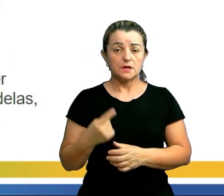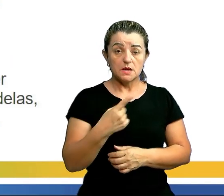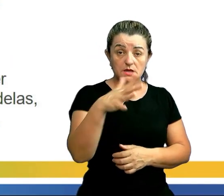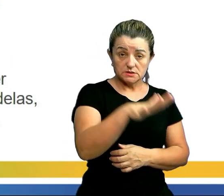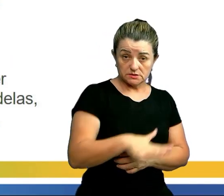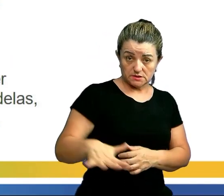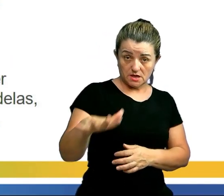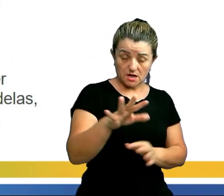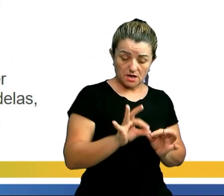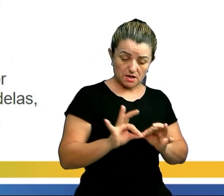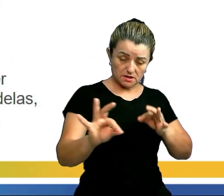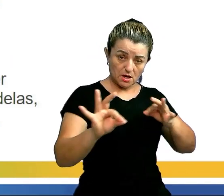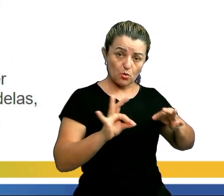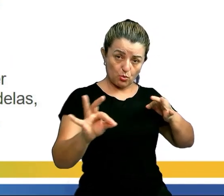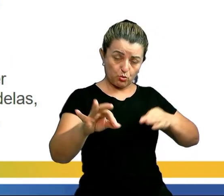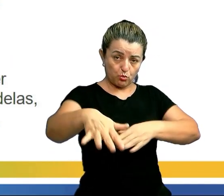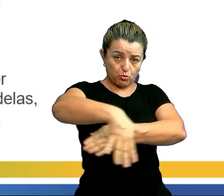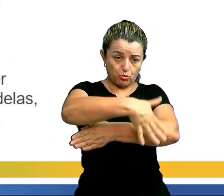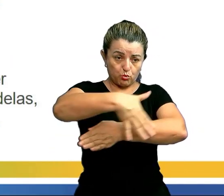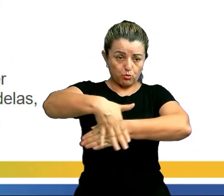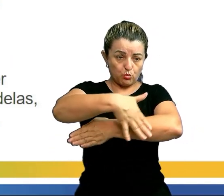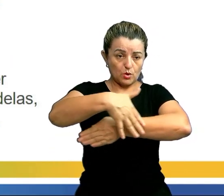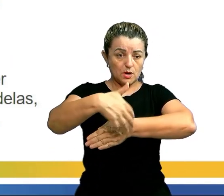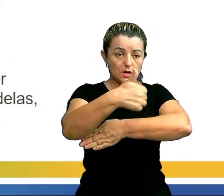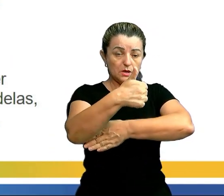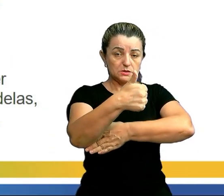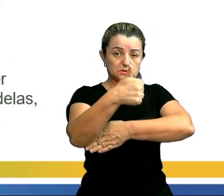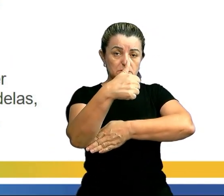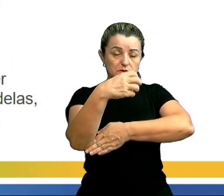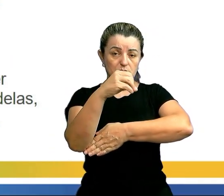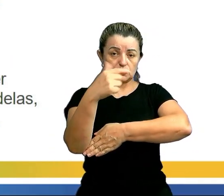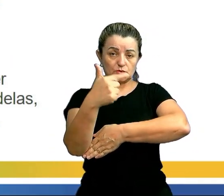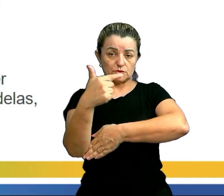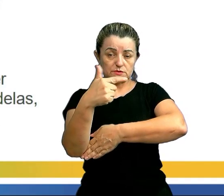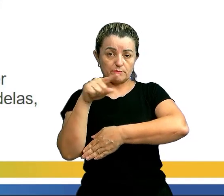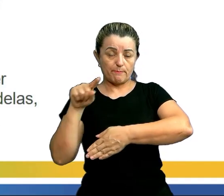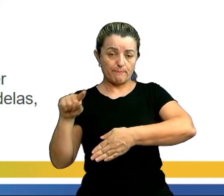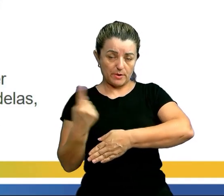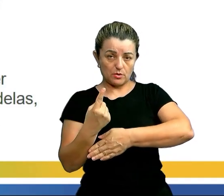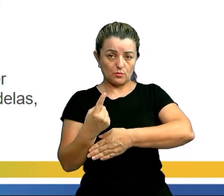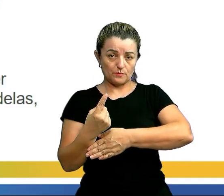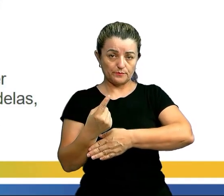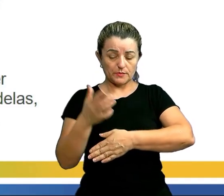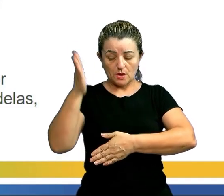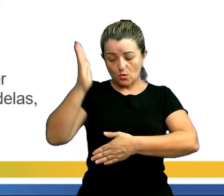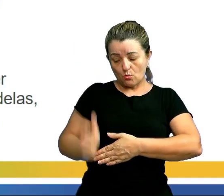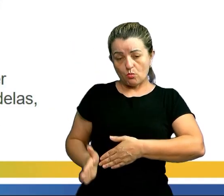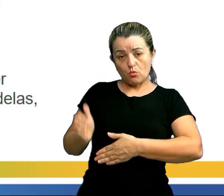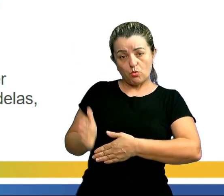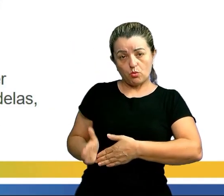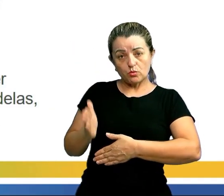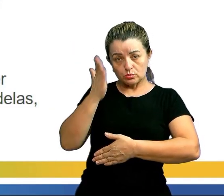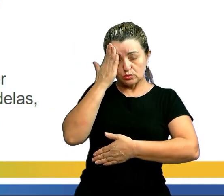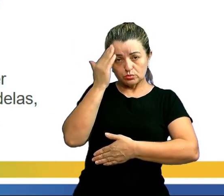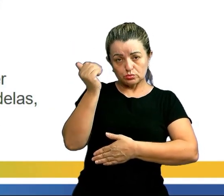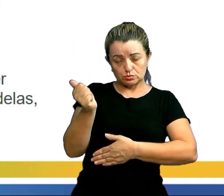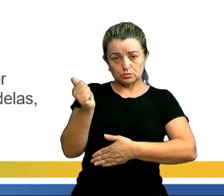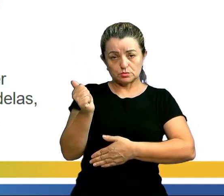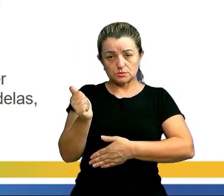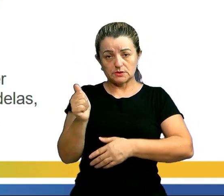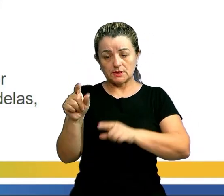do quarteirão é de 102.400 metros quadrados, podemos descobrir o valor de seu lado, uma vez que sabemos que ele